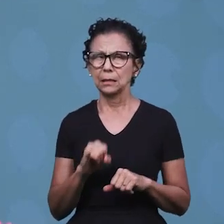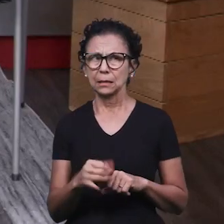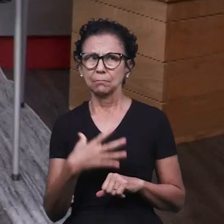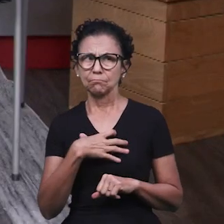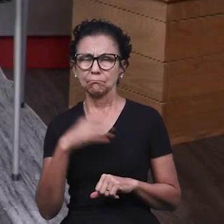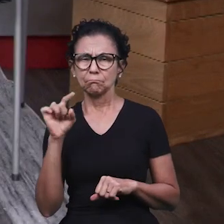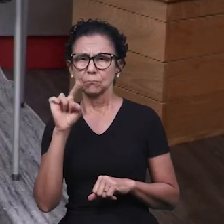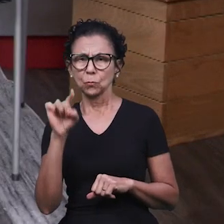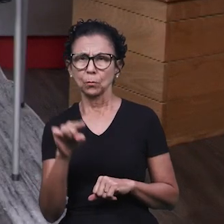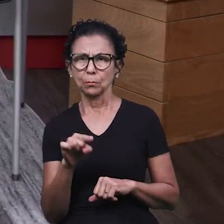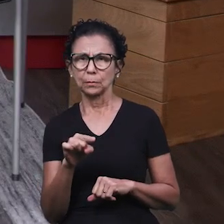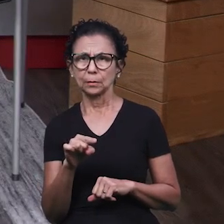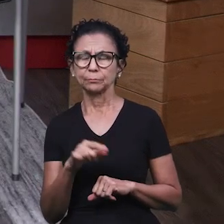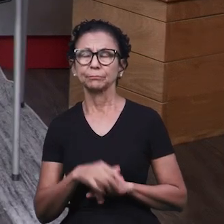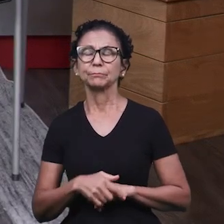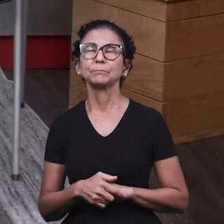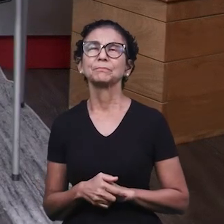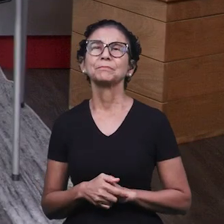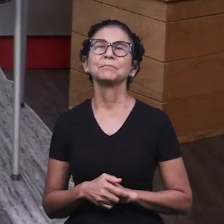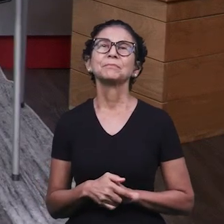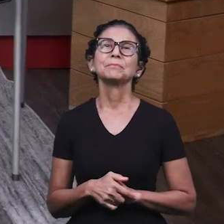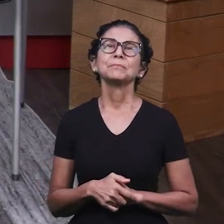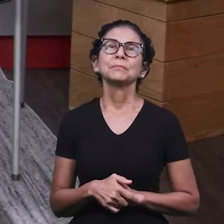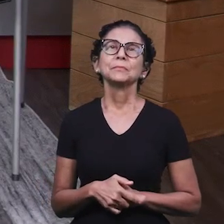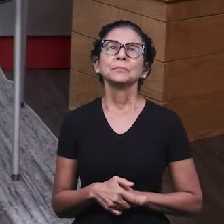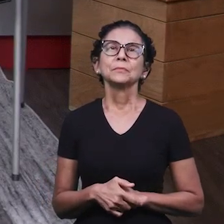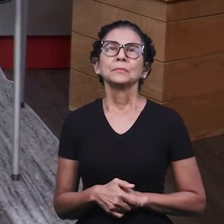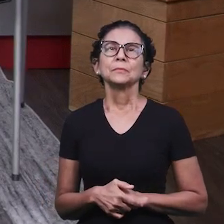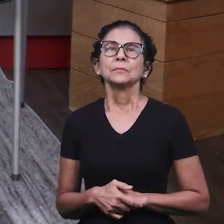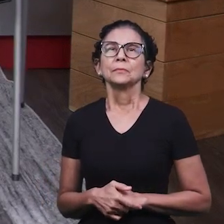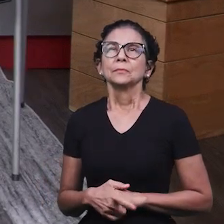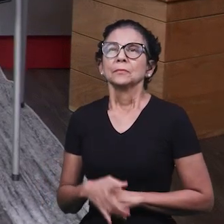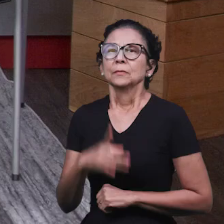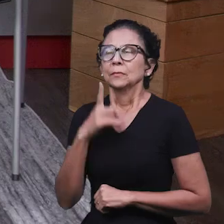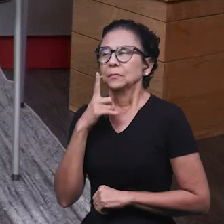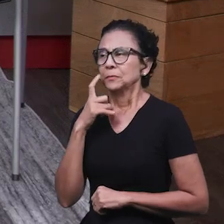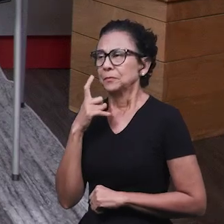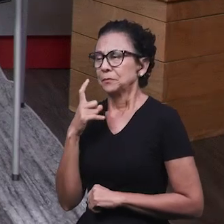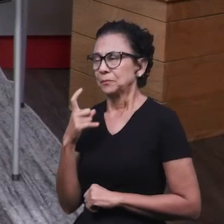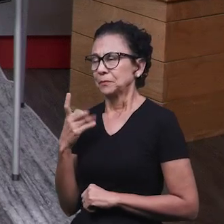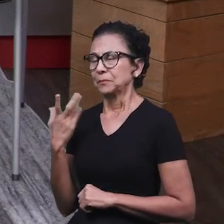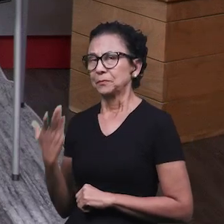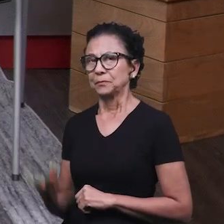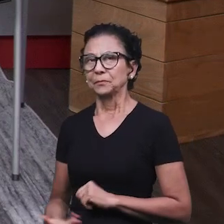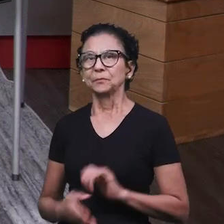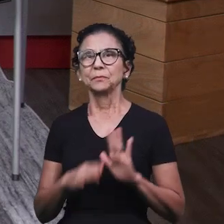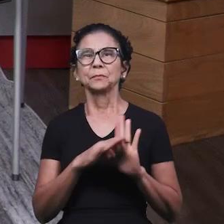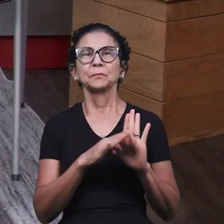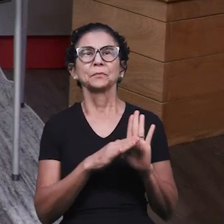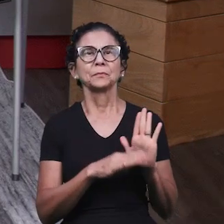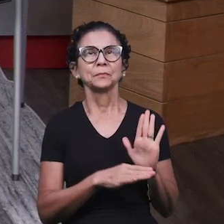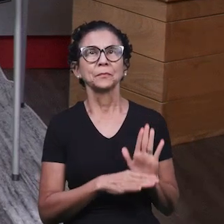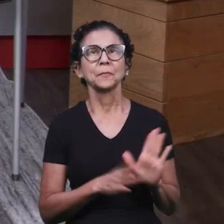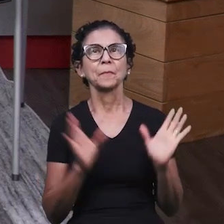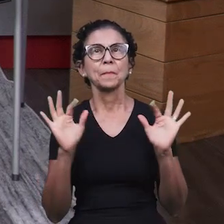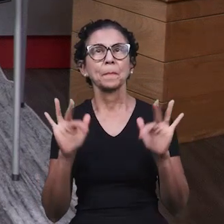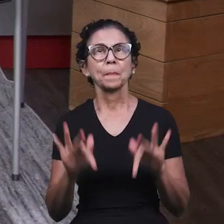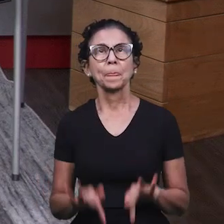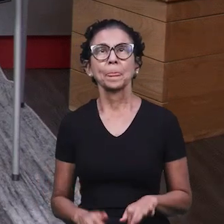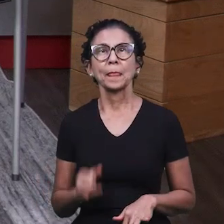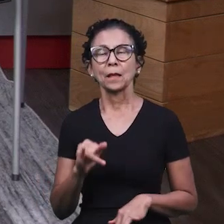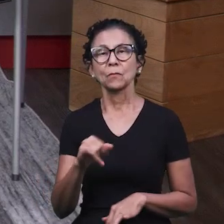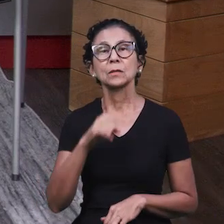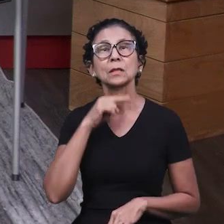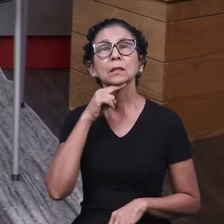sintomas. Perfeito. Muito interessante e enriquecedor o programa de hoje. Encerramos por aqui. Se você tem